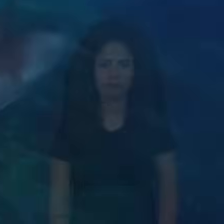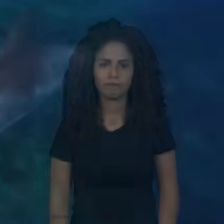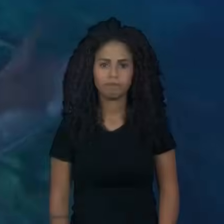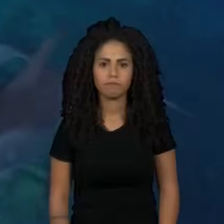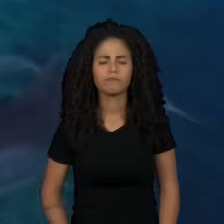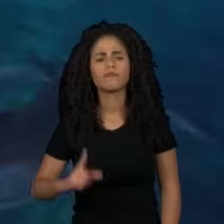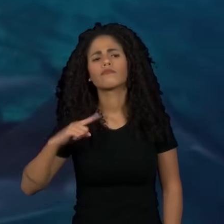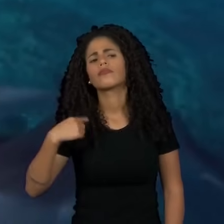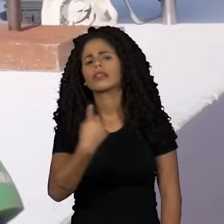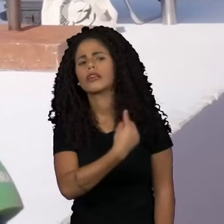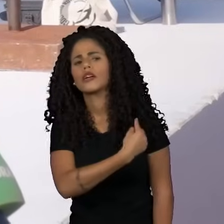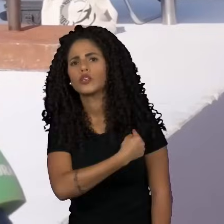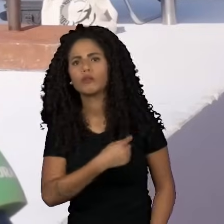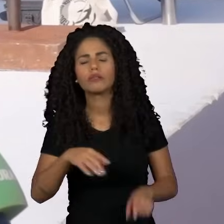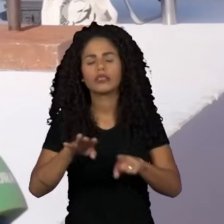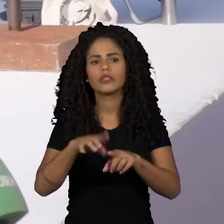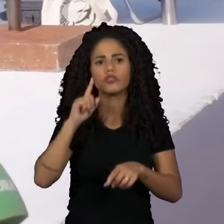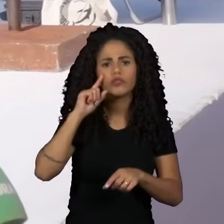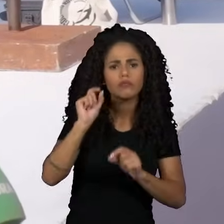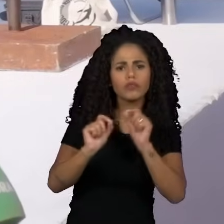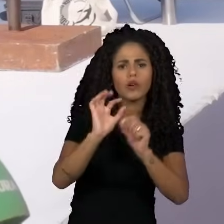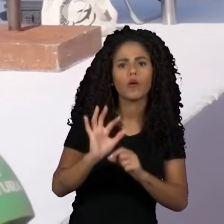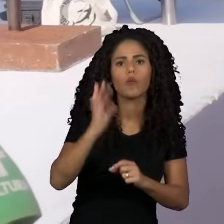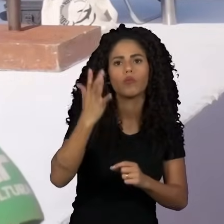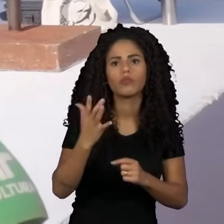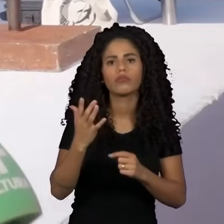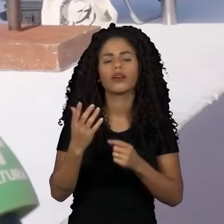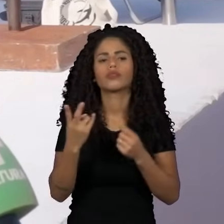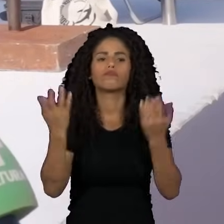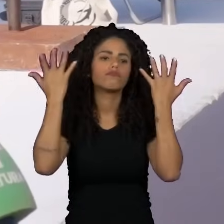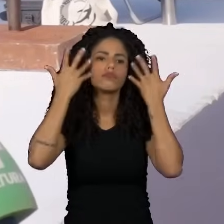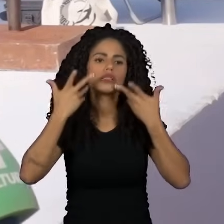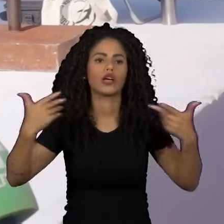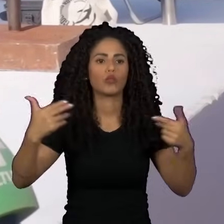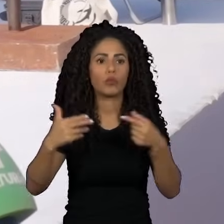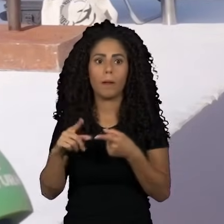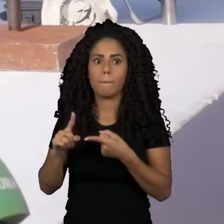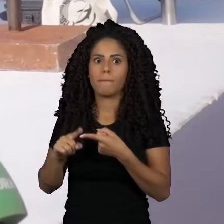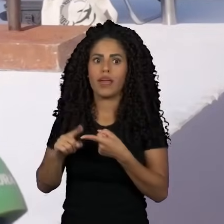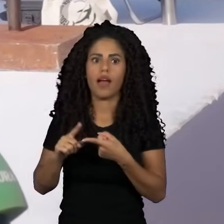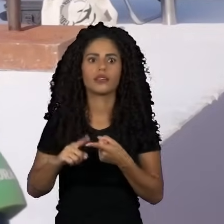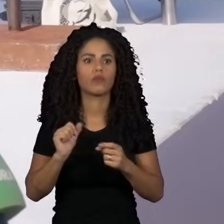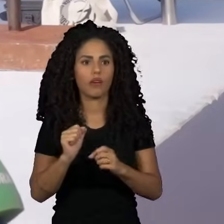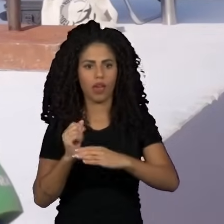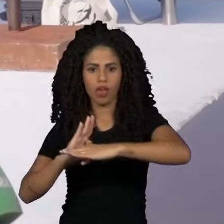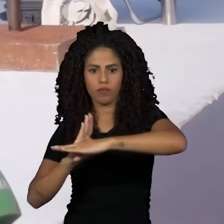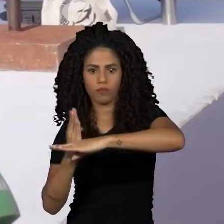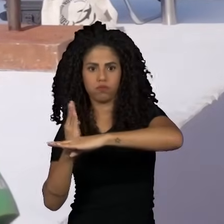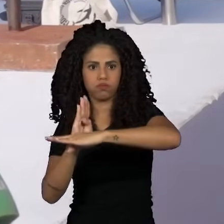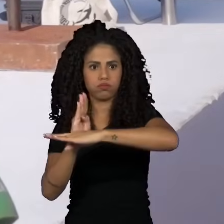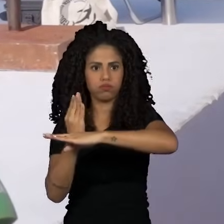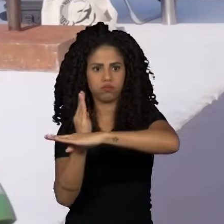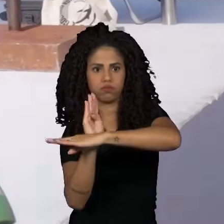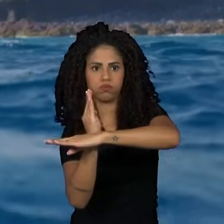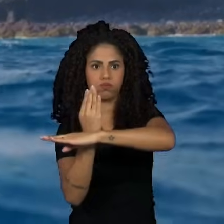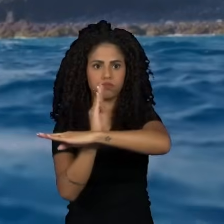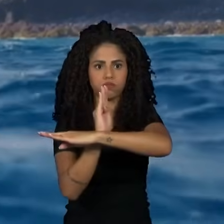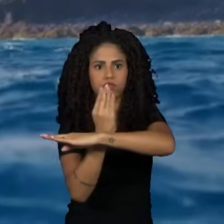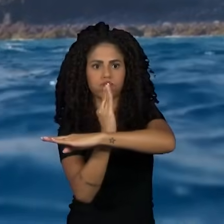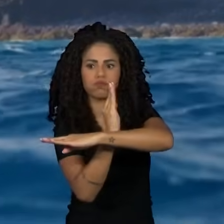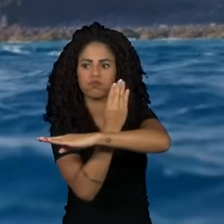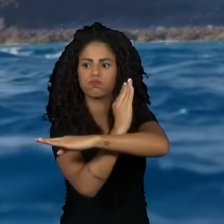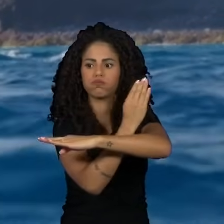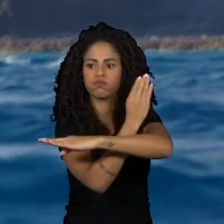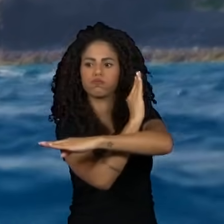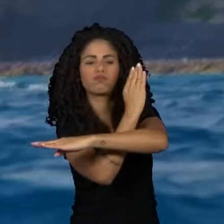Quando a gente fala de ameaça, a gente vai ter duas. A natural seria o tubarão, né, seu principal predador. E quando a gente fala das questões